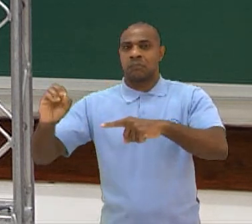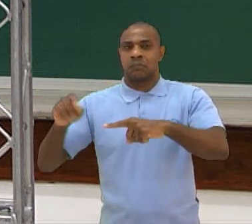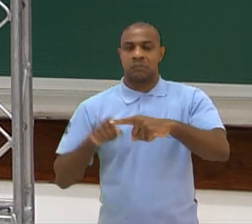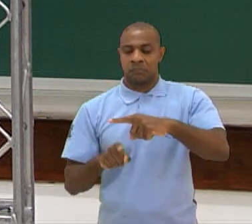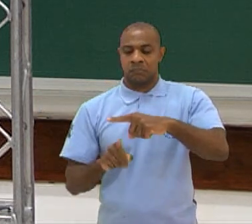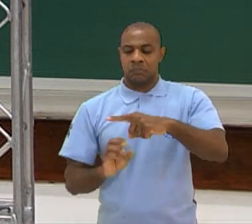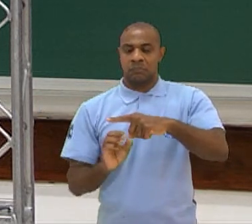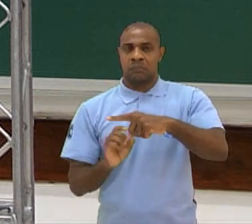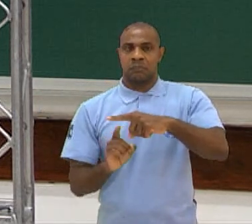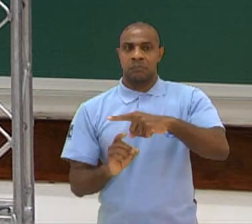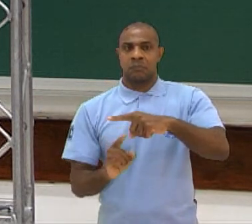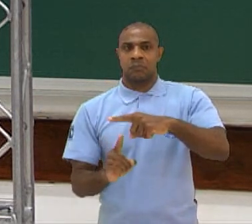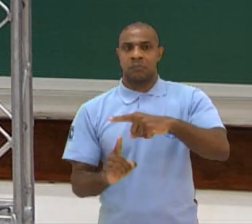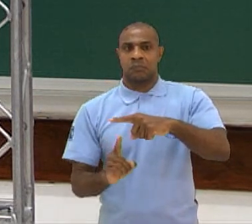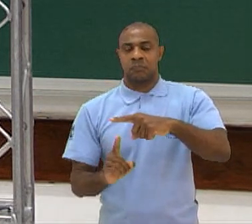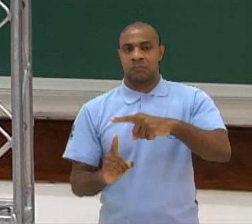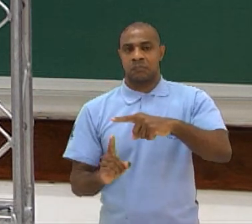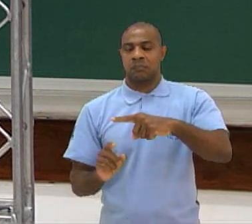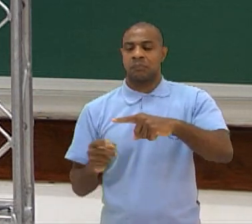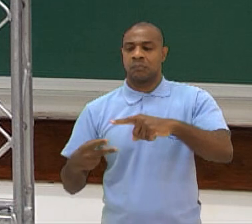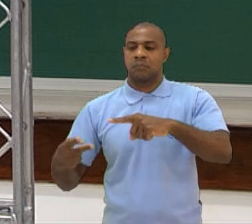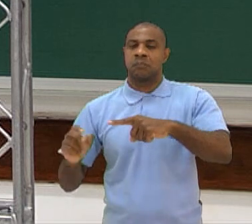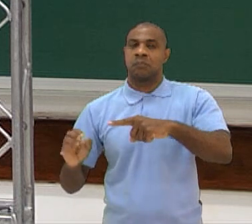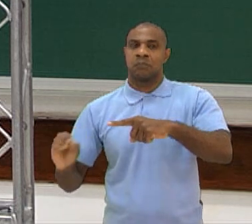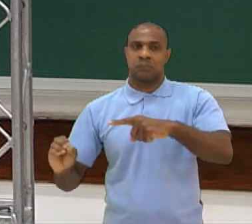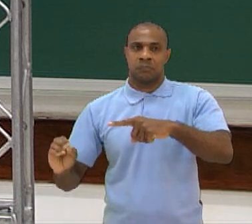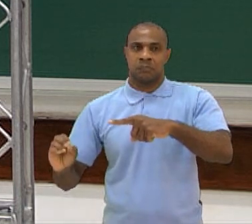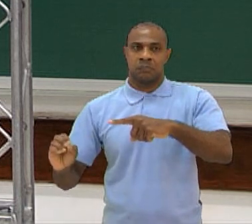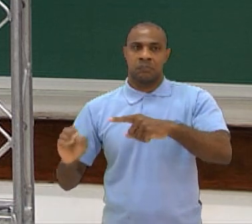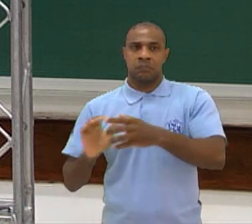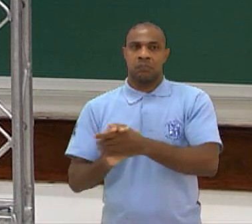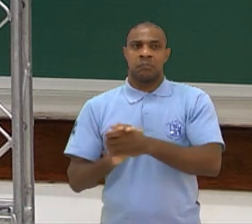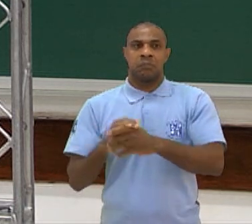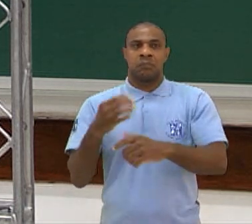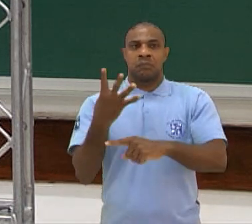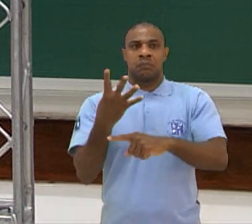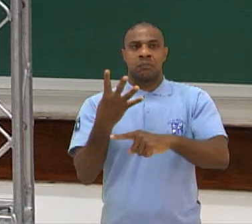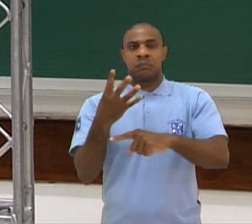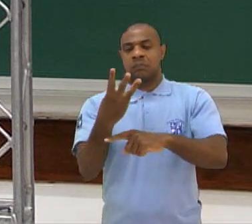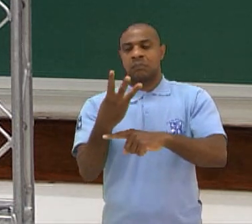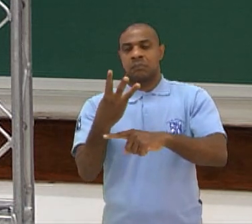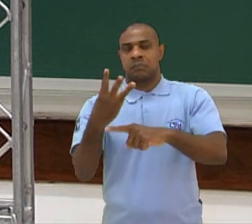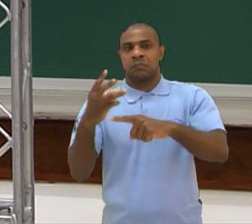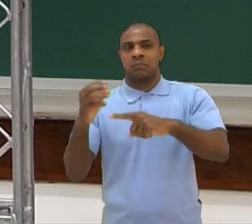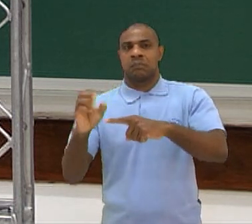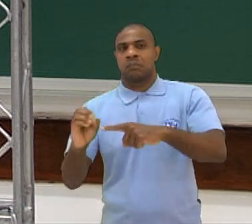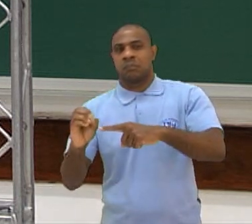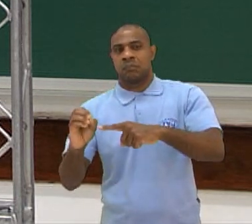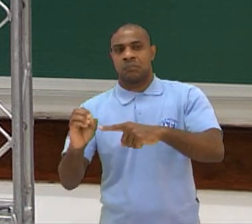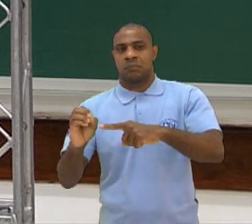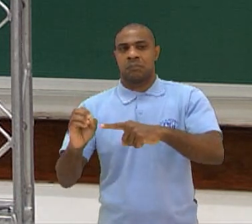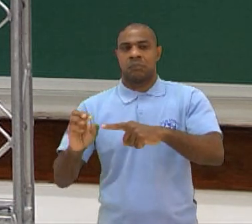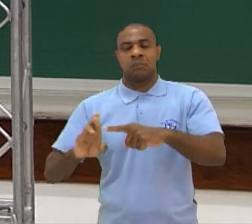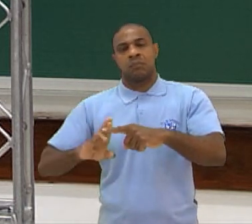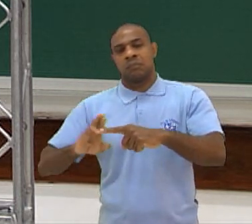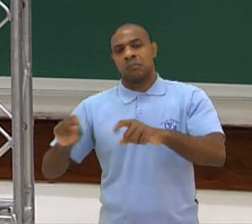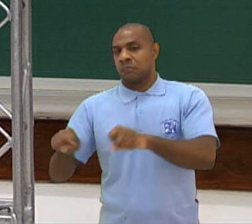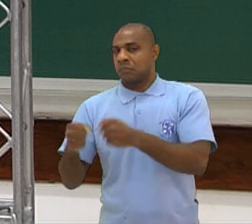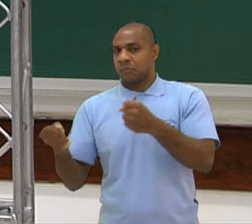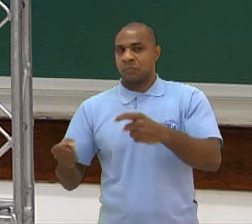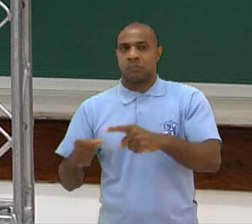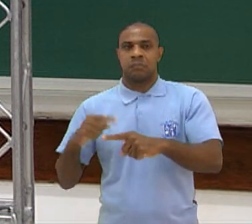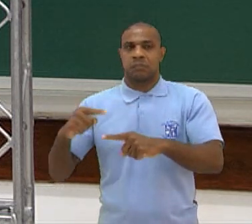zero. Por exemplo, 3 sobre 0, sistema impossível. 4 sobre 0, sistema impossível. Menos 12